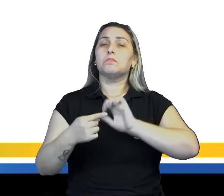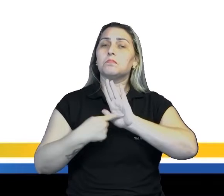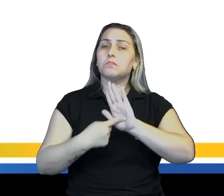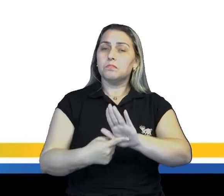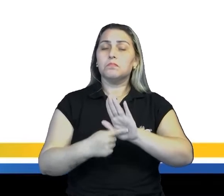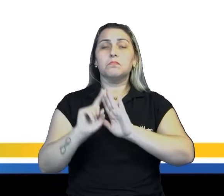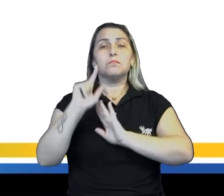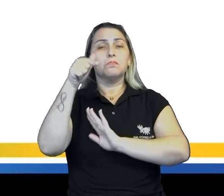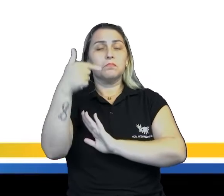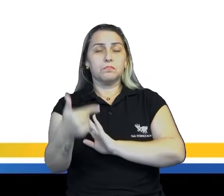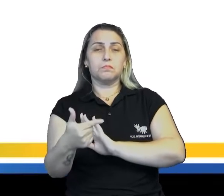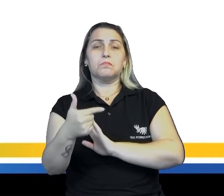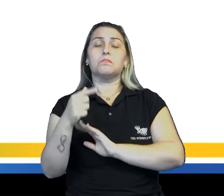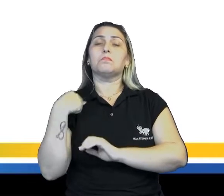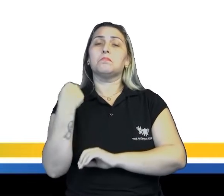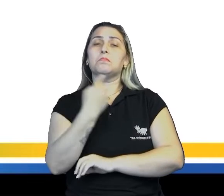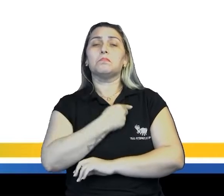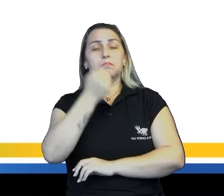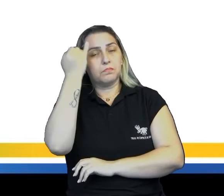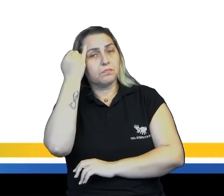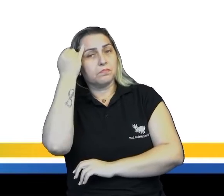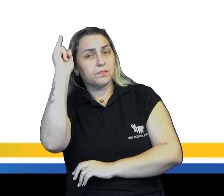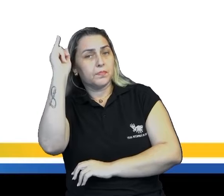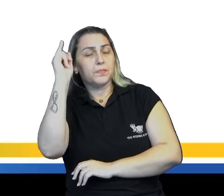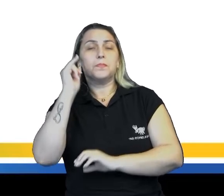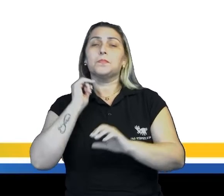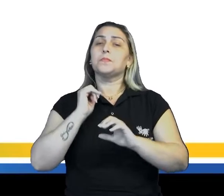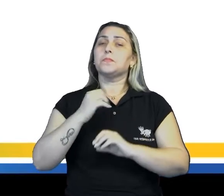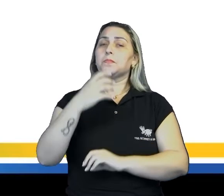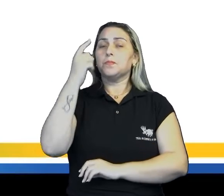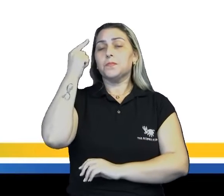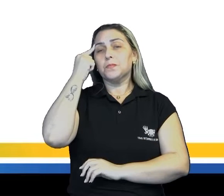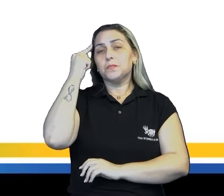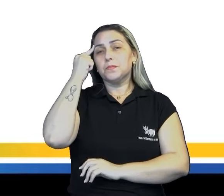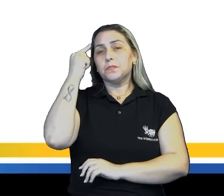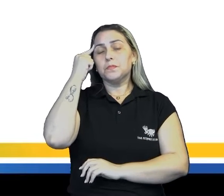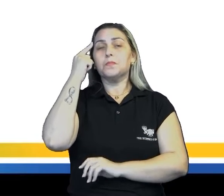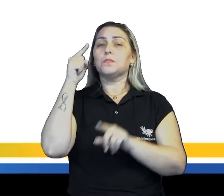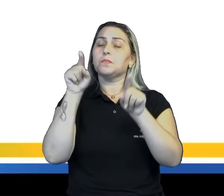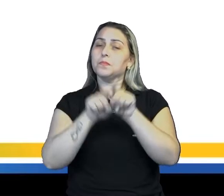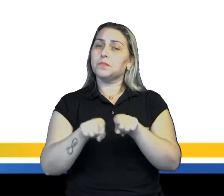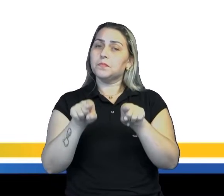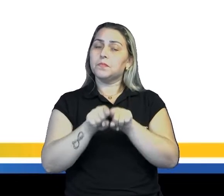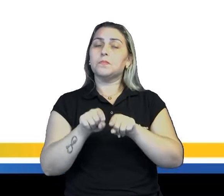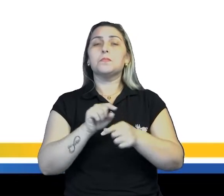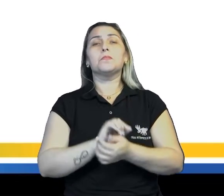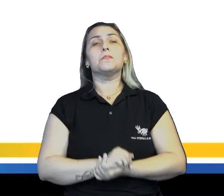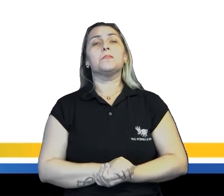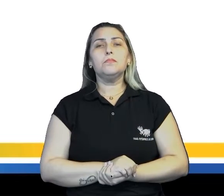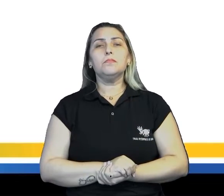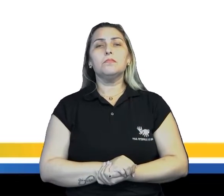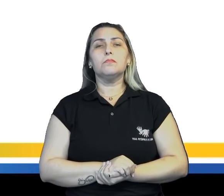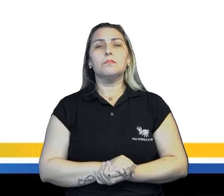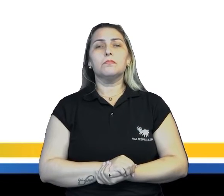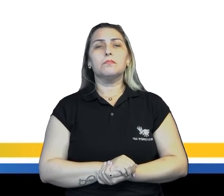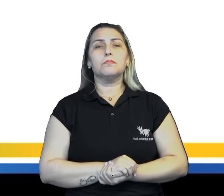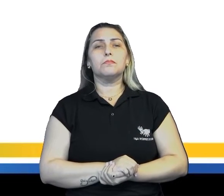expomos aos outros as nossas ideias, os nossos pensamentos, né?